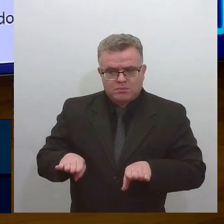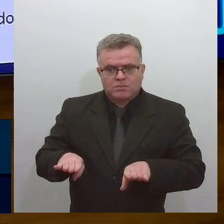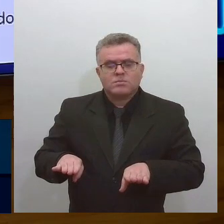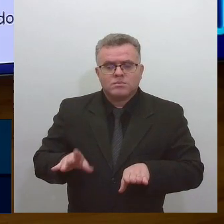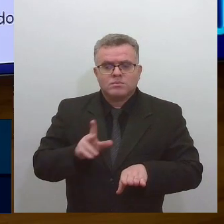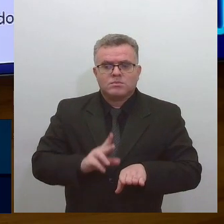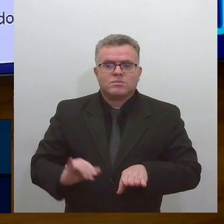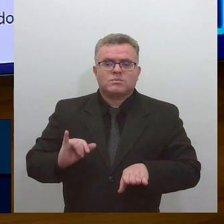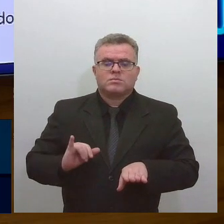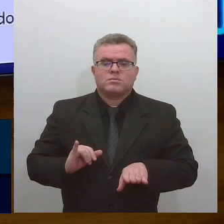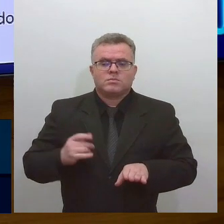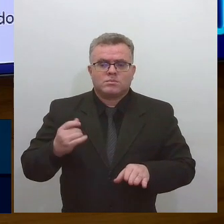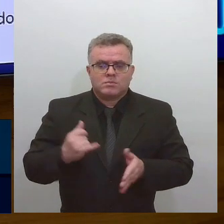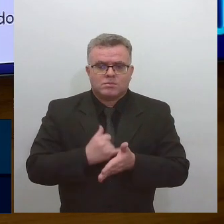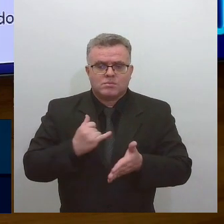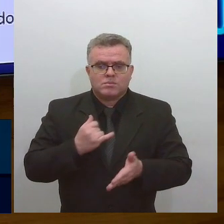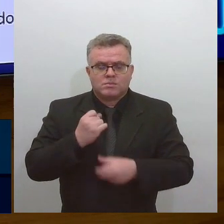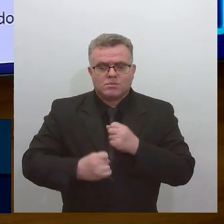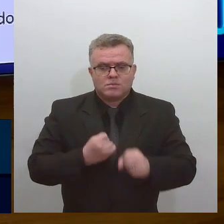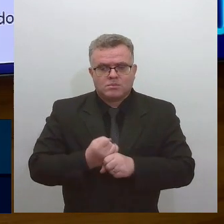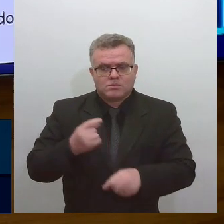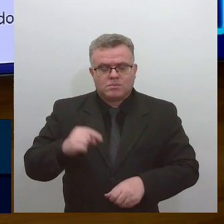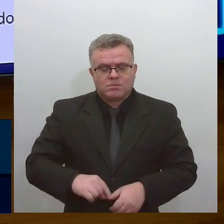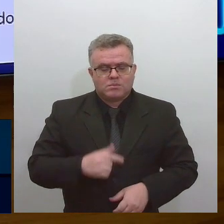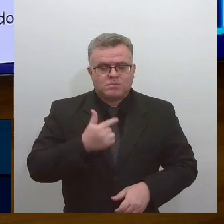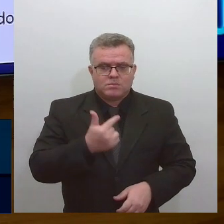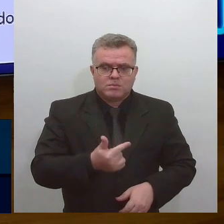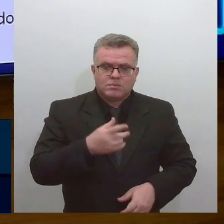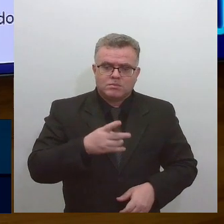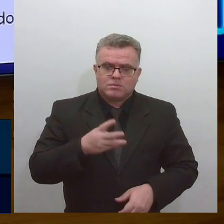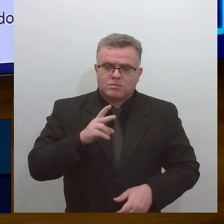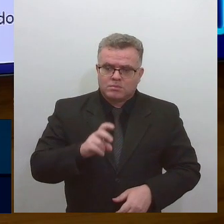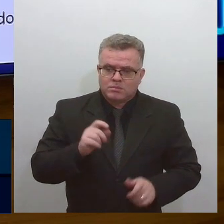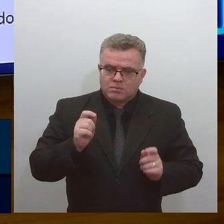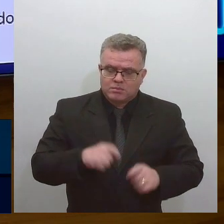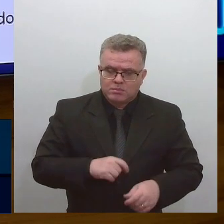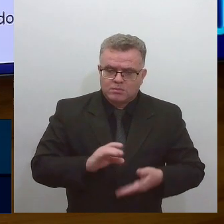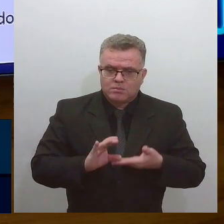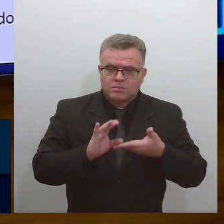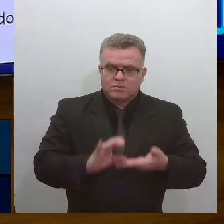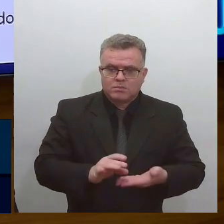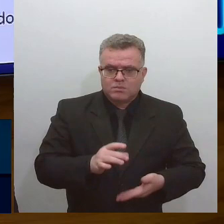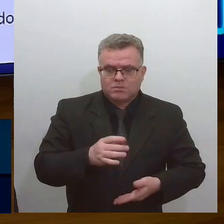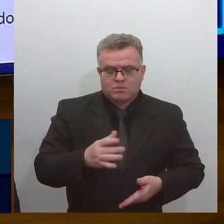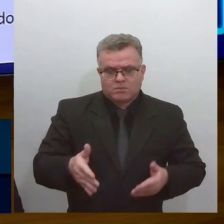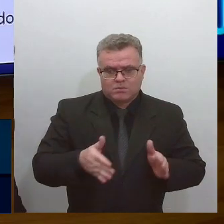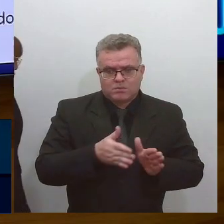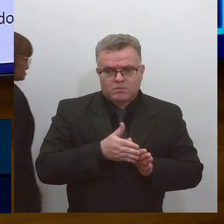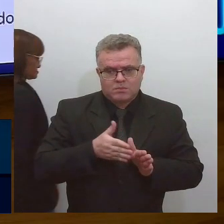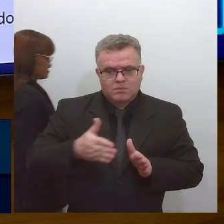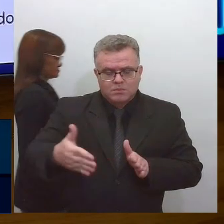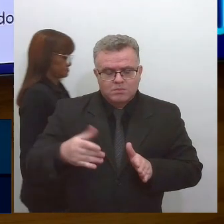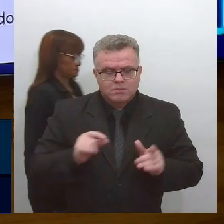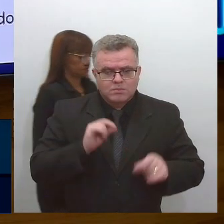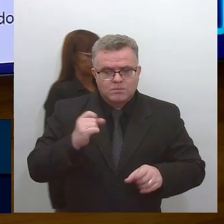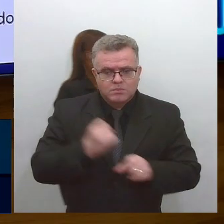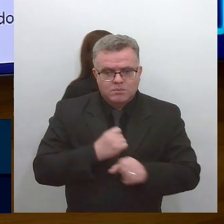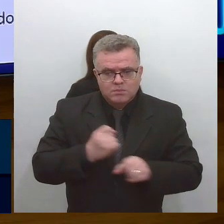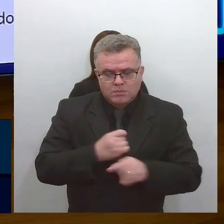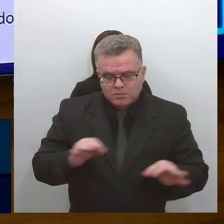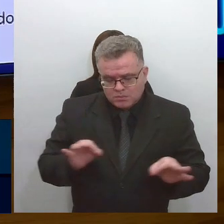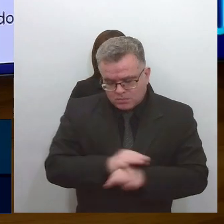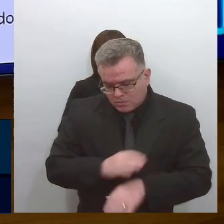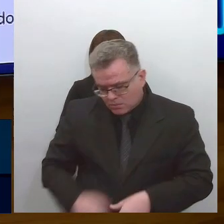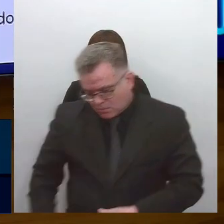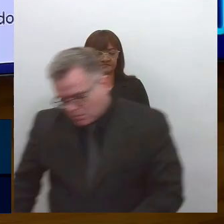235 serviço de manutenção em todo o trecho a gente fez um contrato novo de manutenção de R 48 milhões